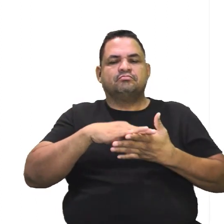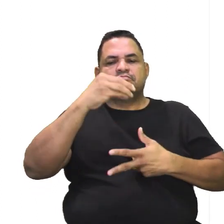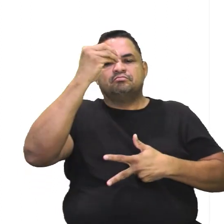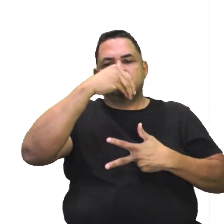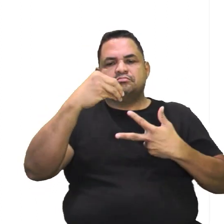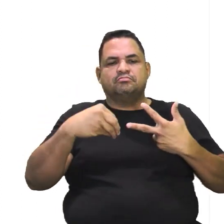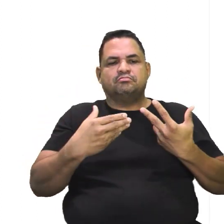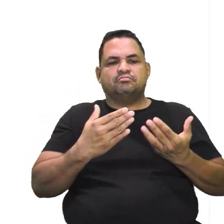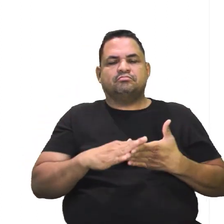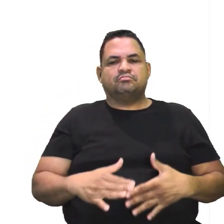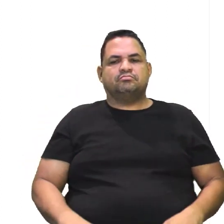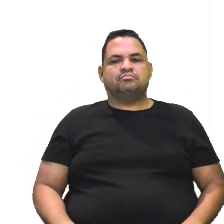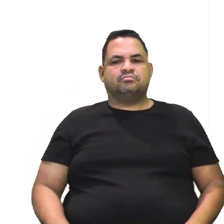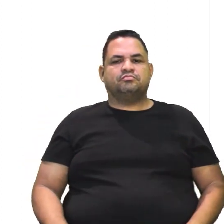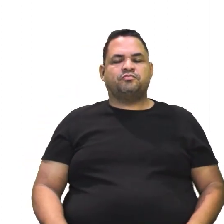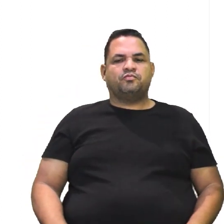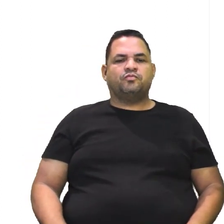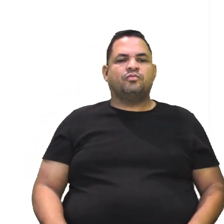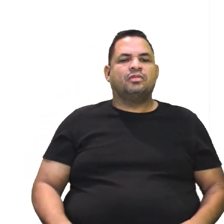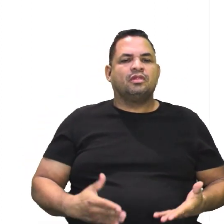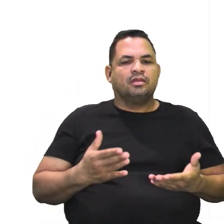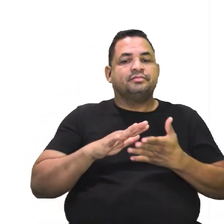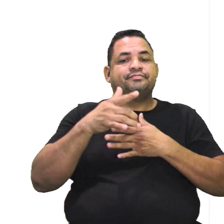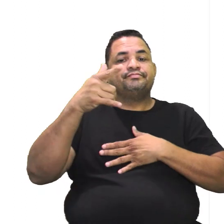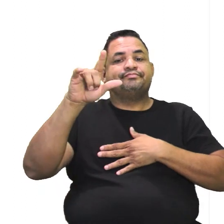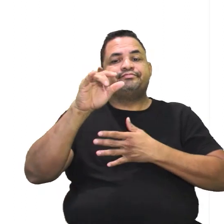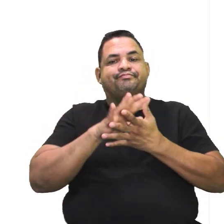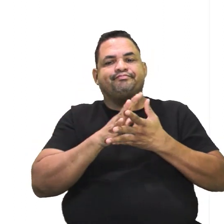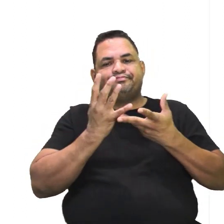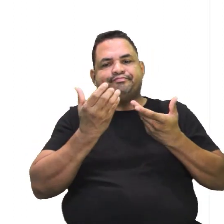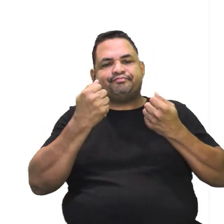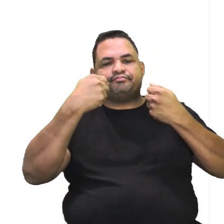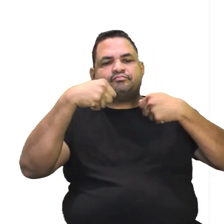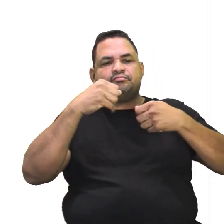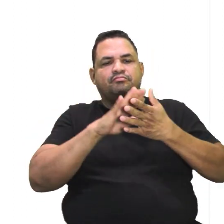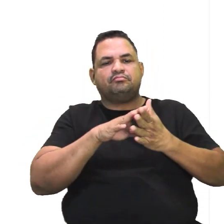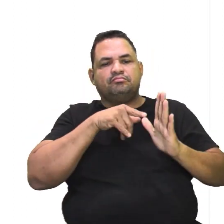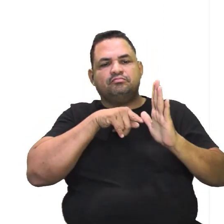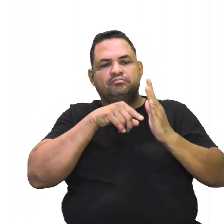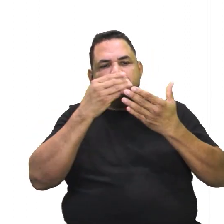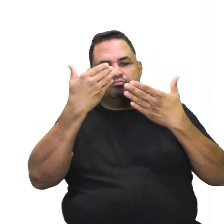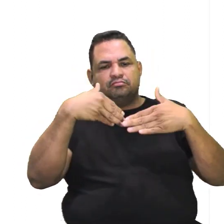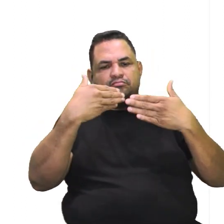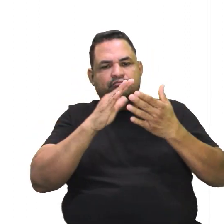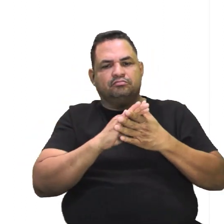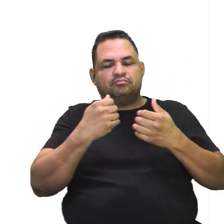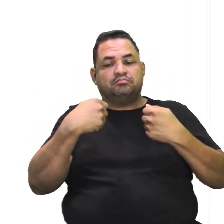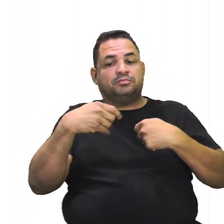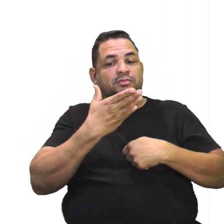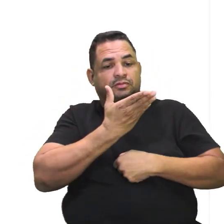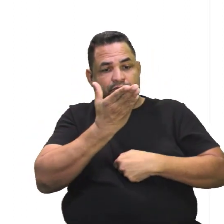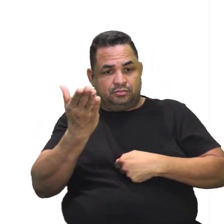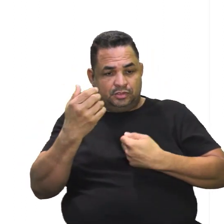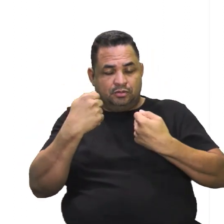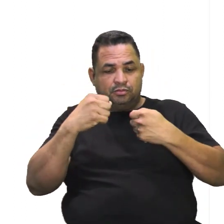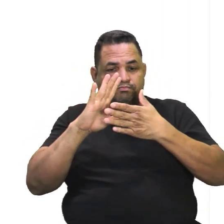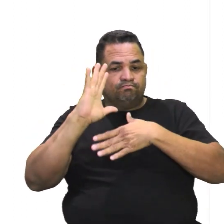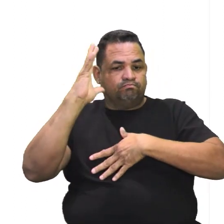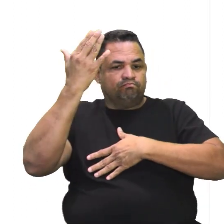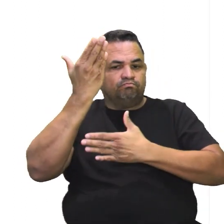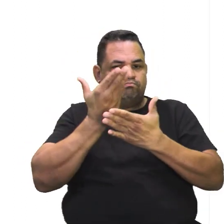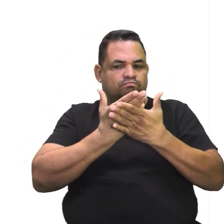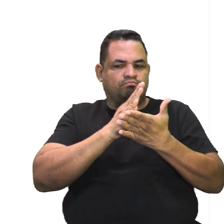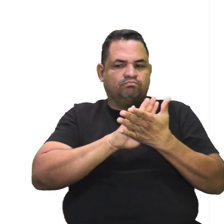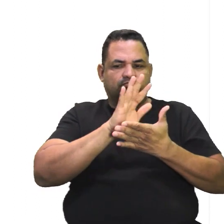Enem. As questões de matemática do Enem, assim como as outras competências do exame, vão exigir de você uma boa